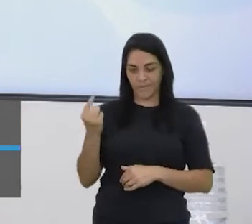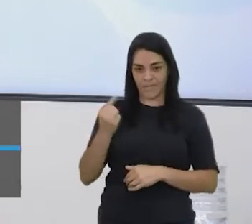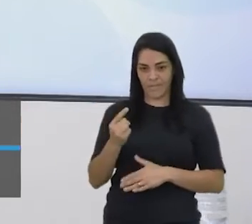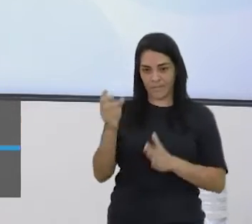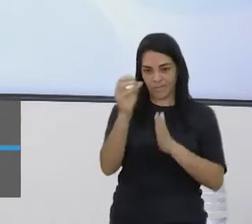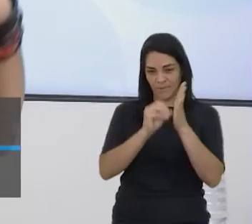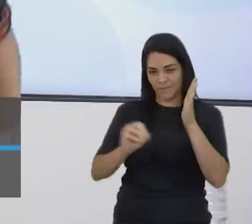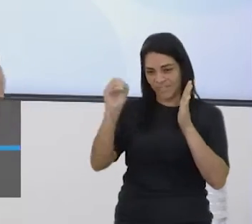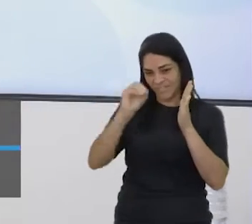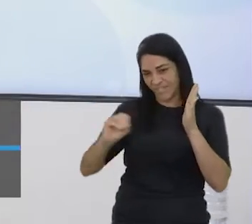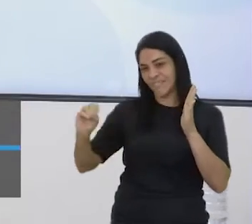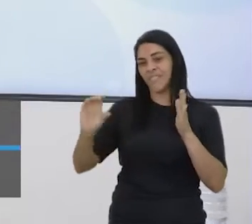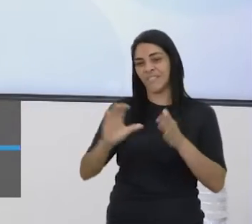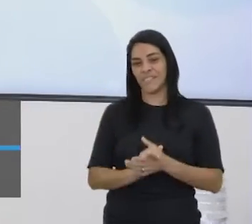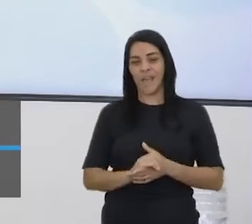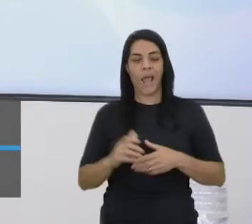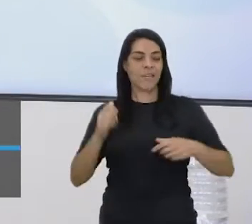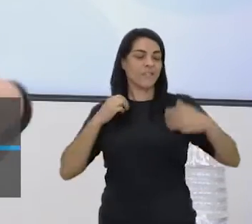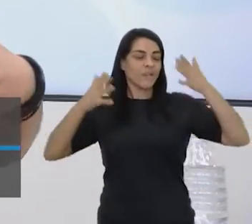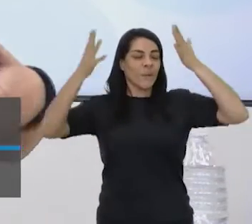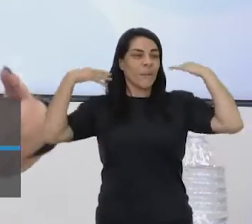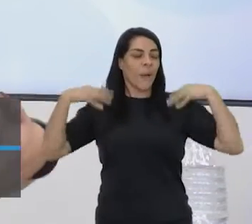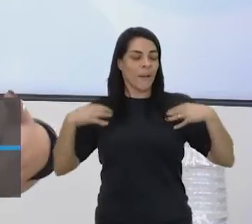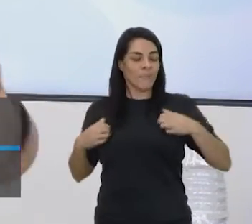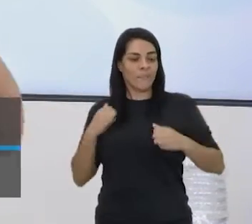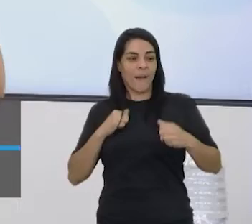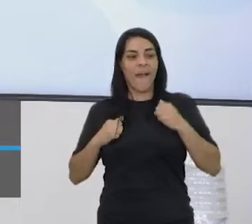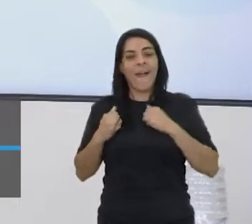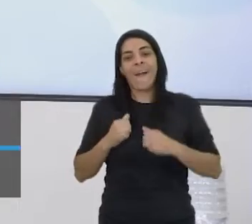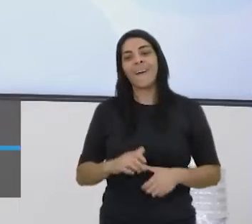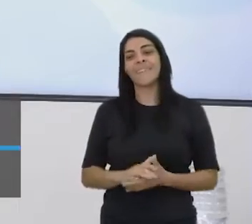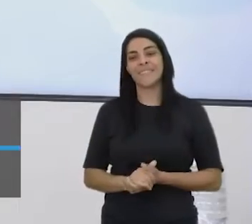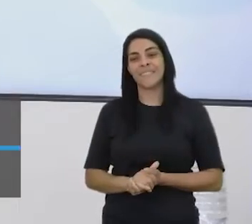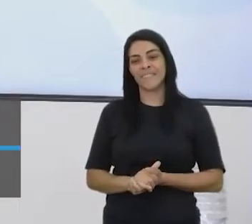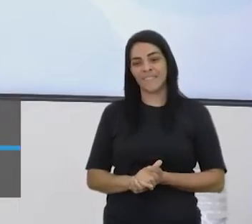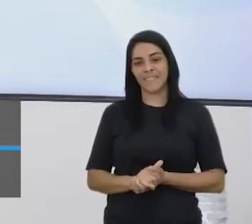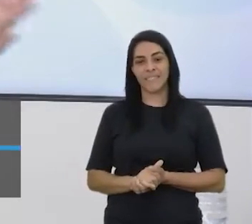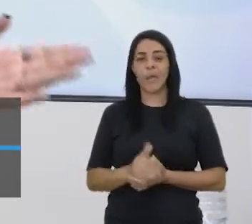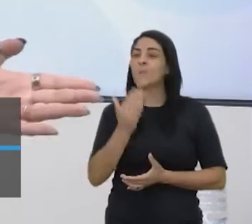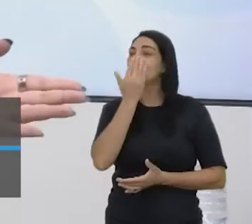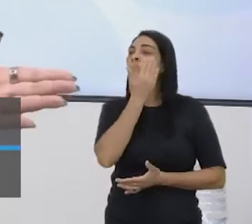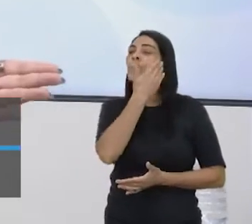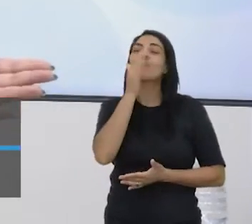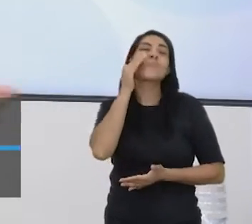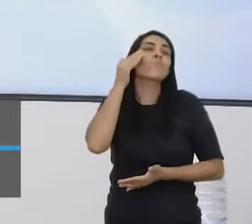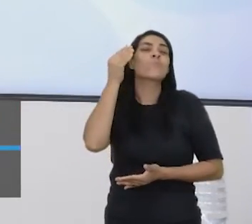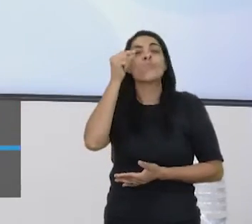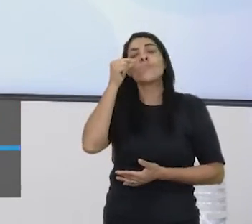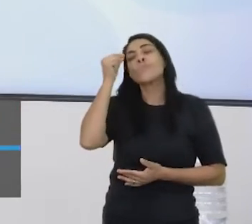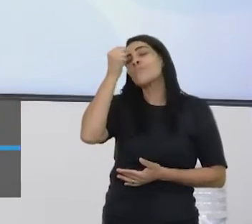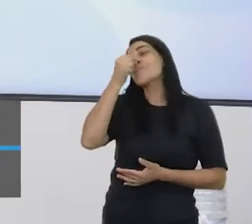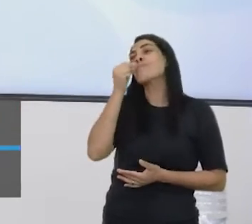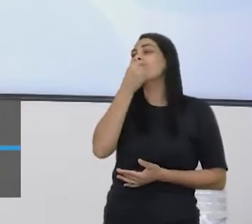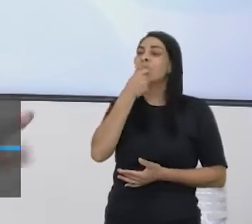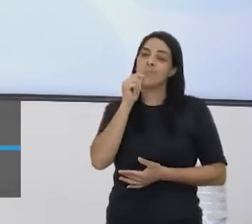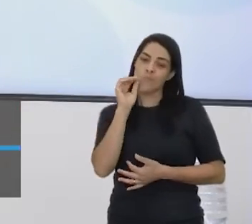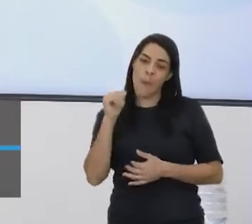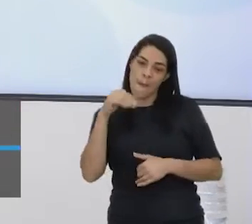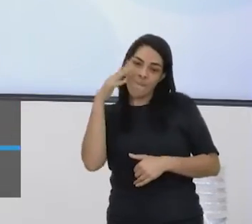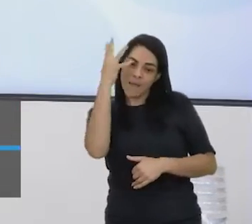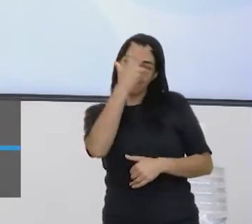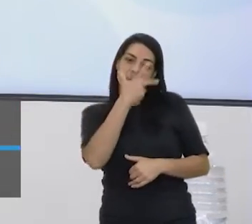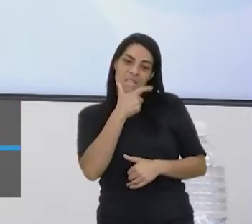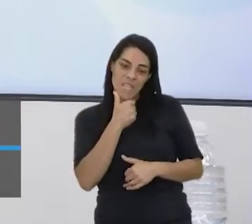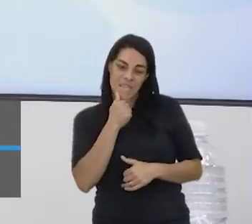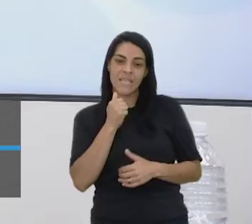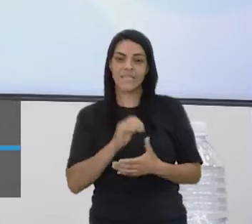gente para ver vocês tomei banho entendeu passei uma maquiagem para ficar bonita Então assim que eu